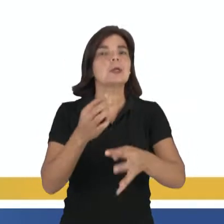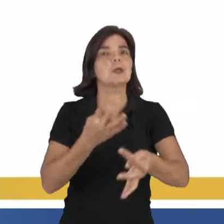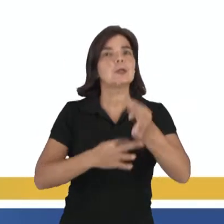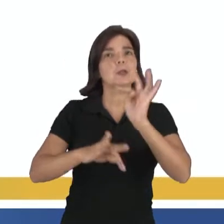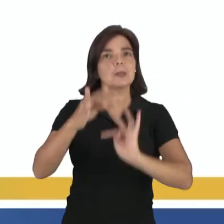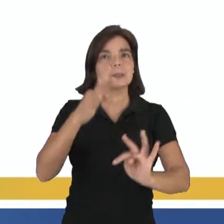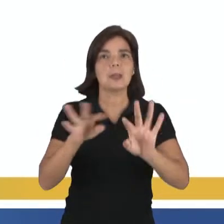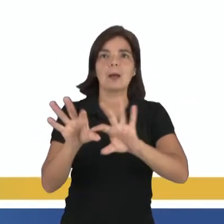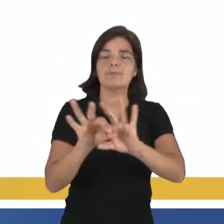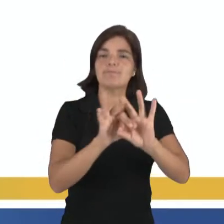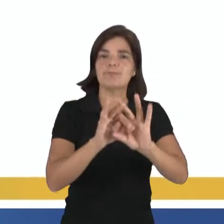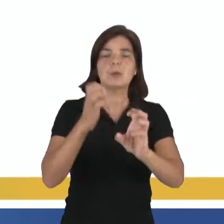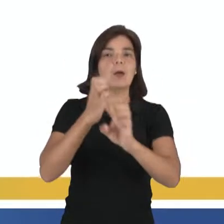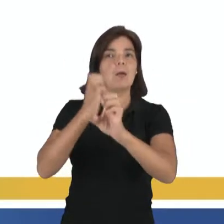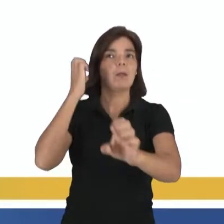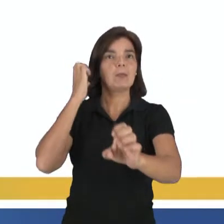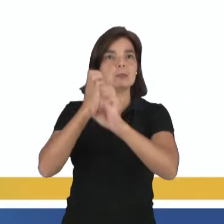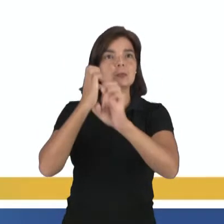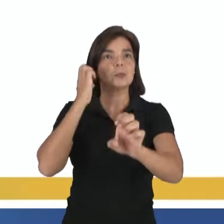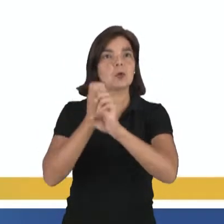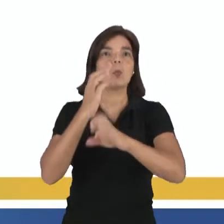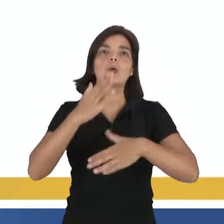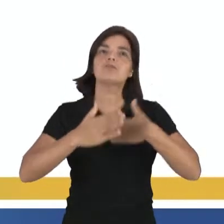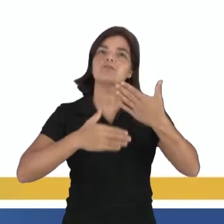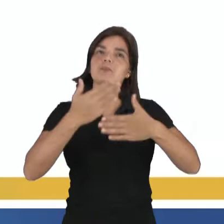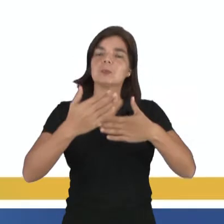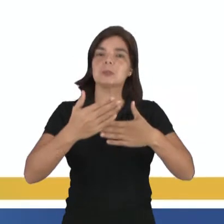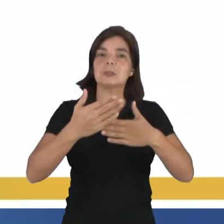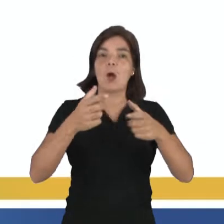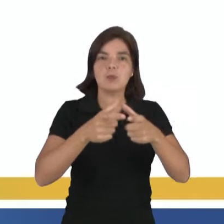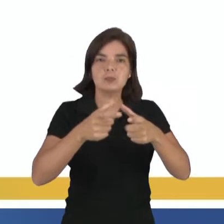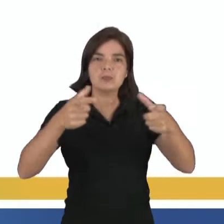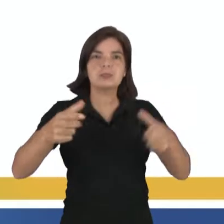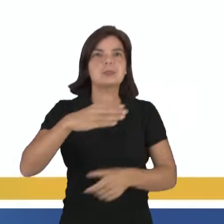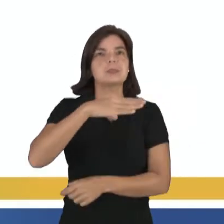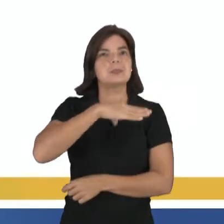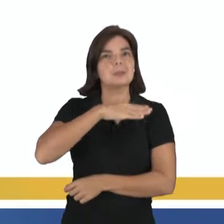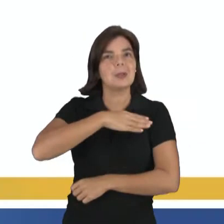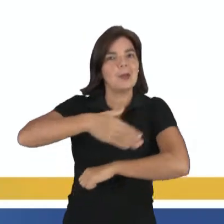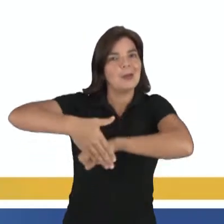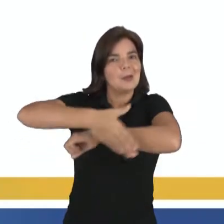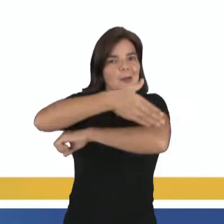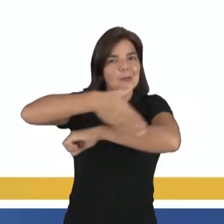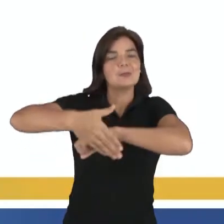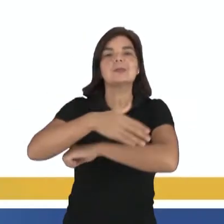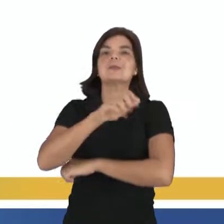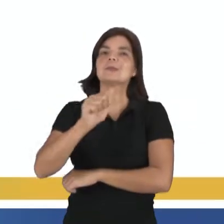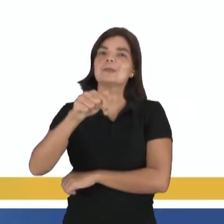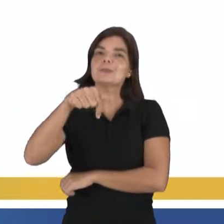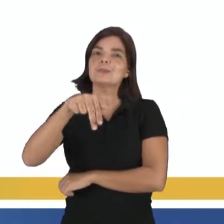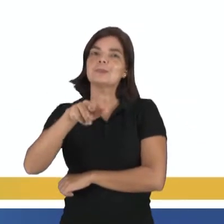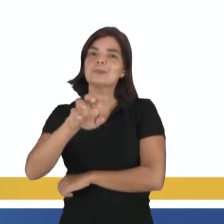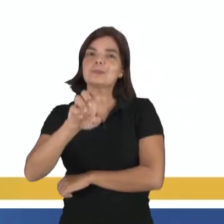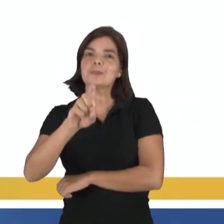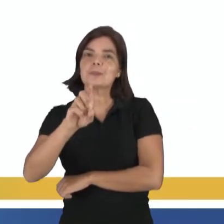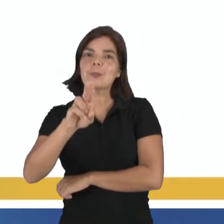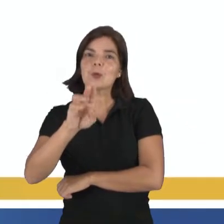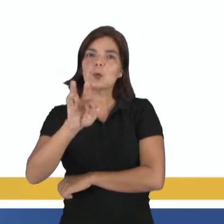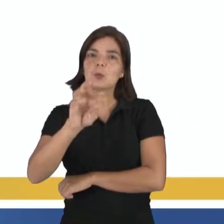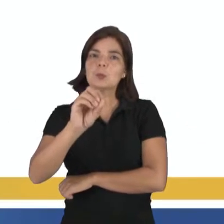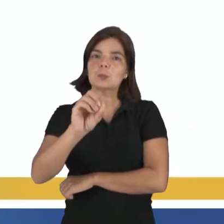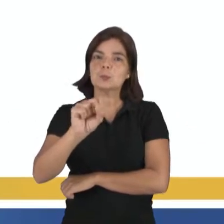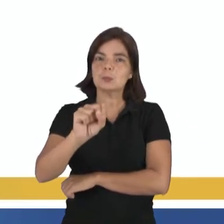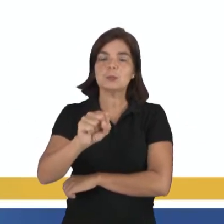tecnologias aliadas à engenharia, como o desenvolvimento das grandes cidades, estradas e aquedutos. Aí tem uma